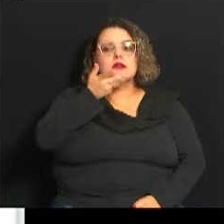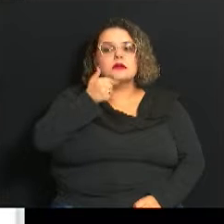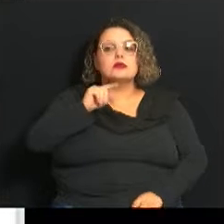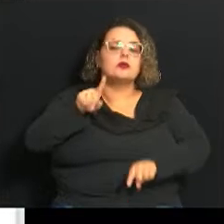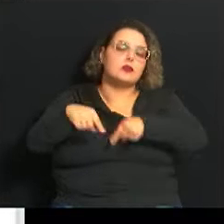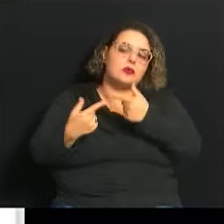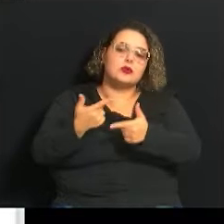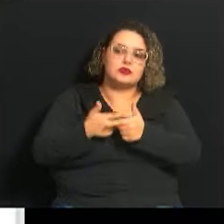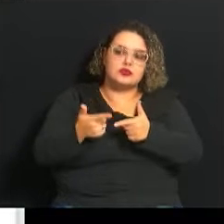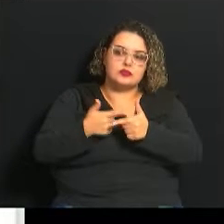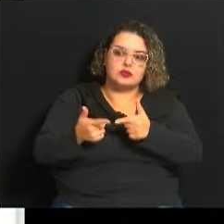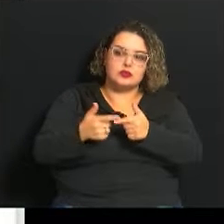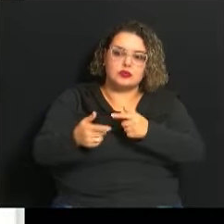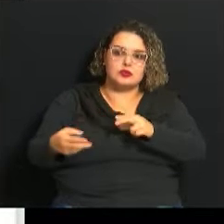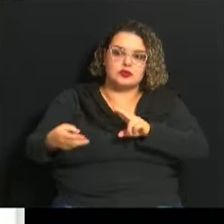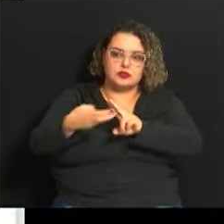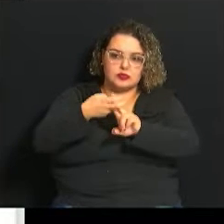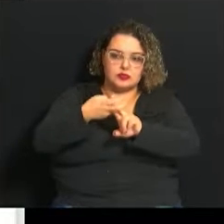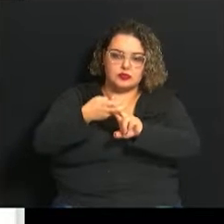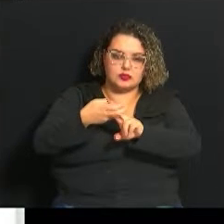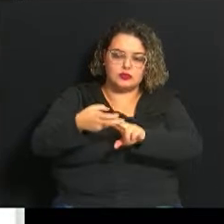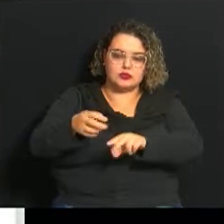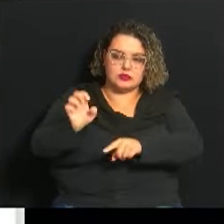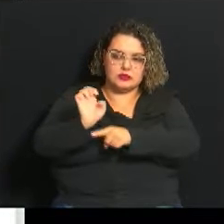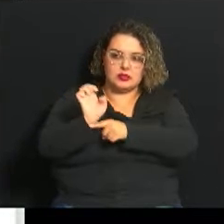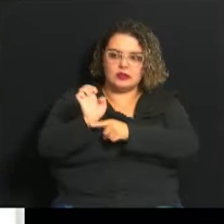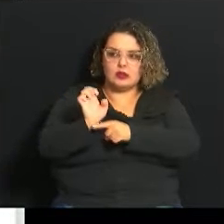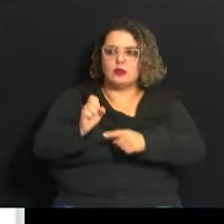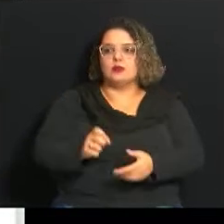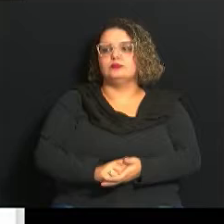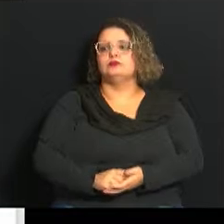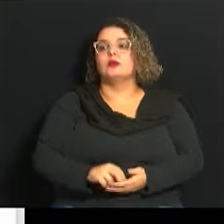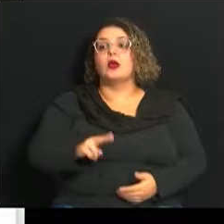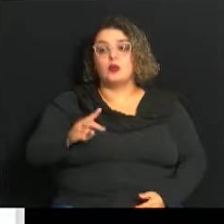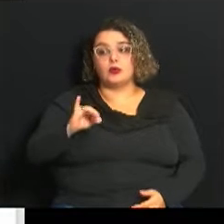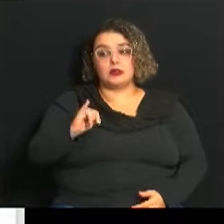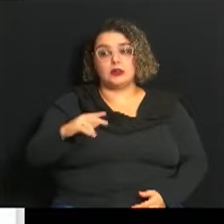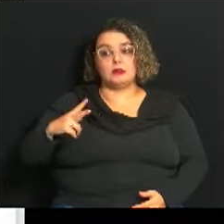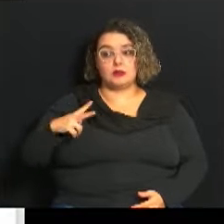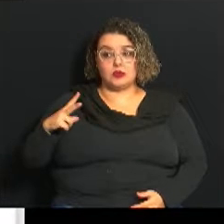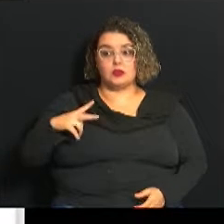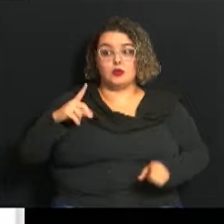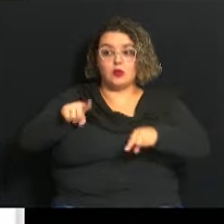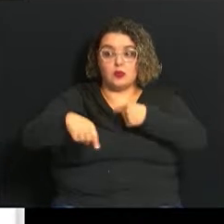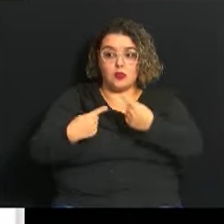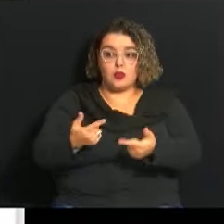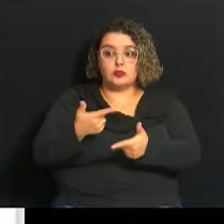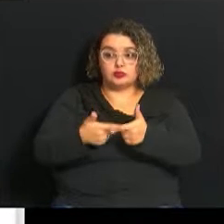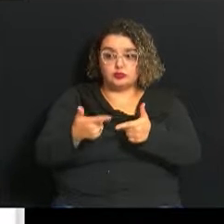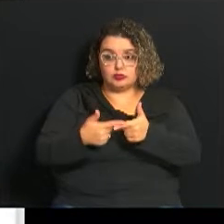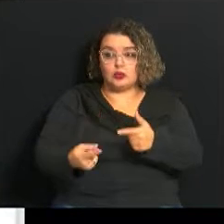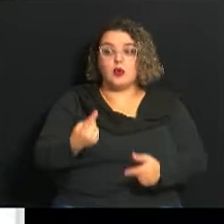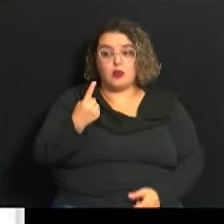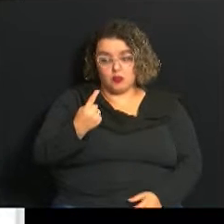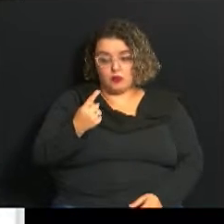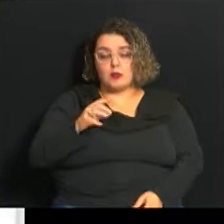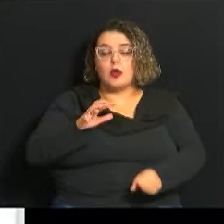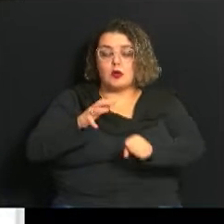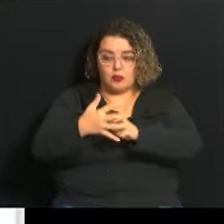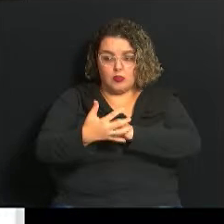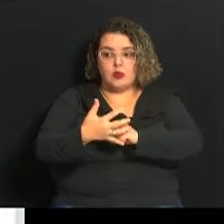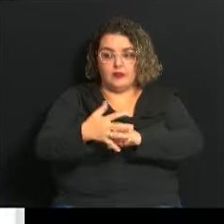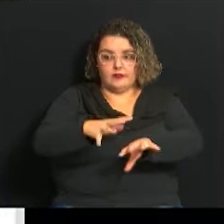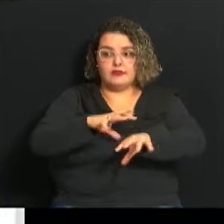causas. Já na UTI particular, 7 crianças com outras causas, uma também com Covid-19,